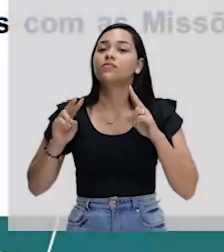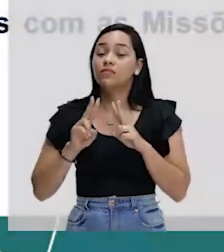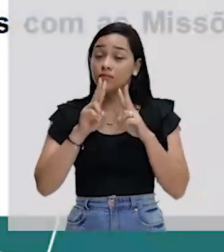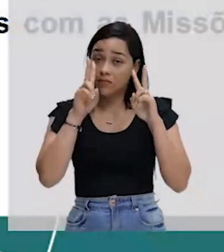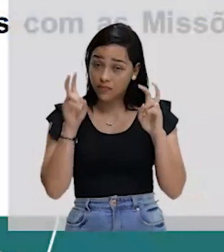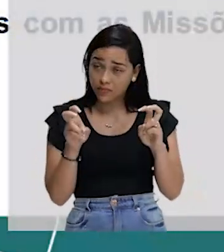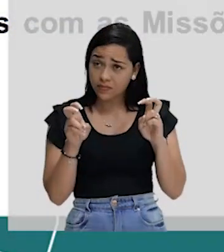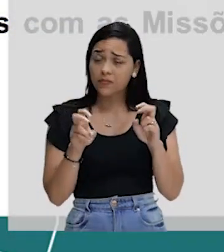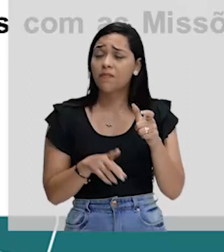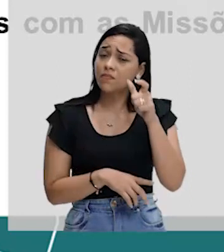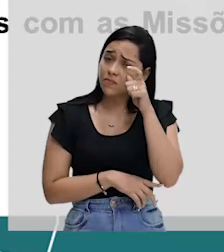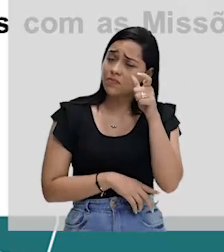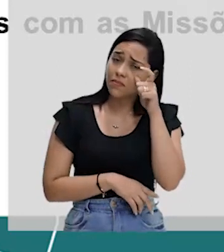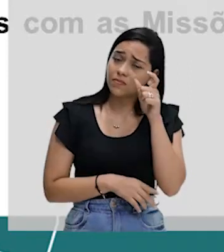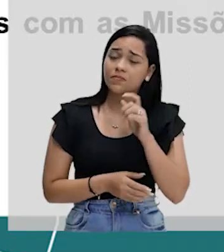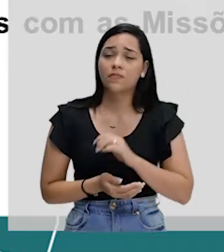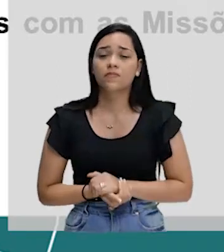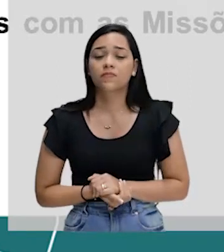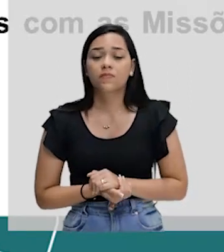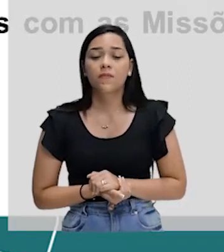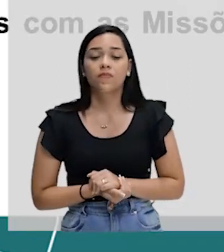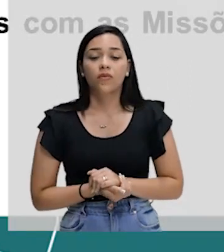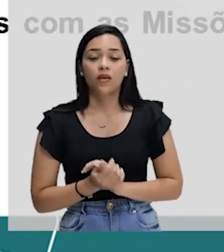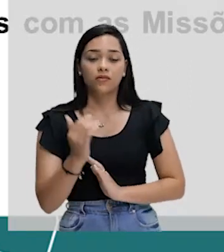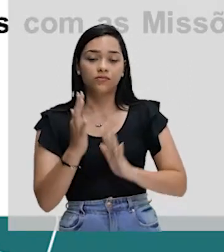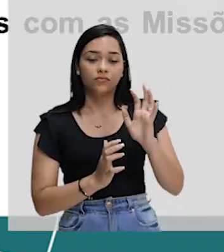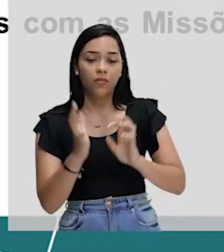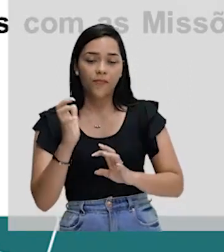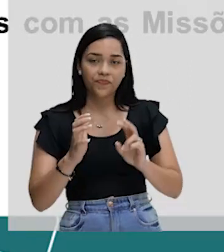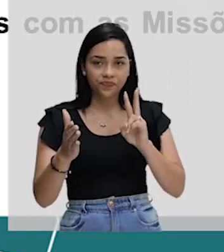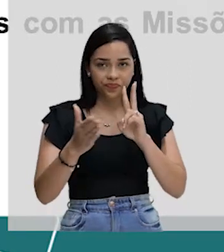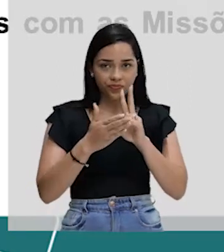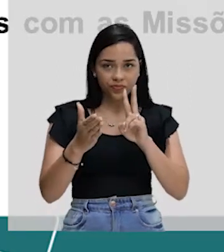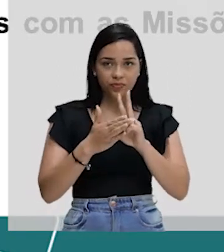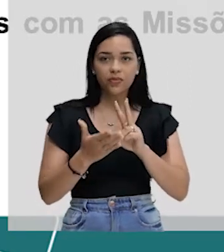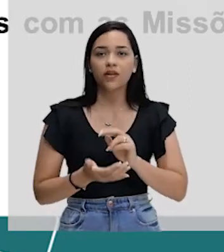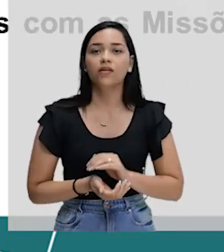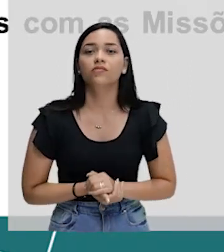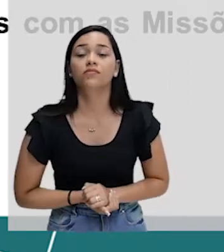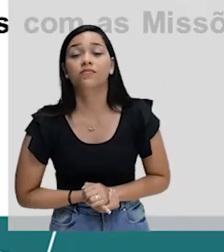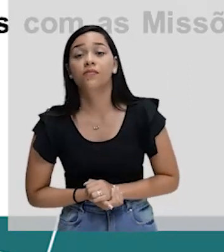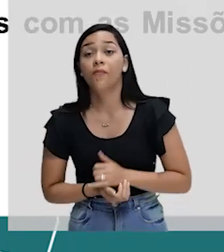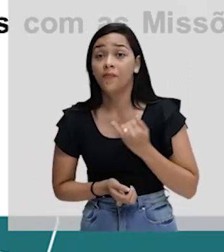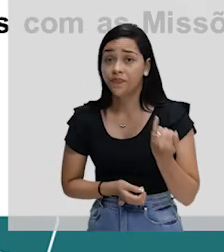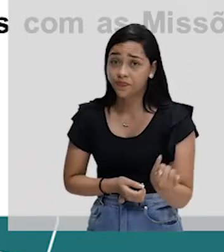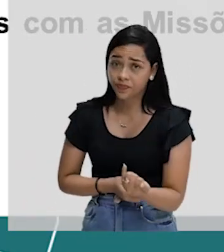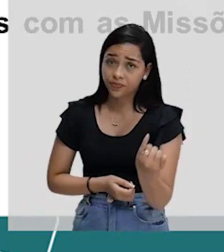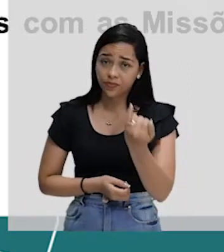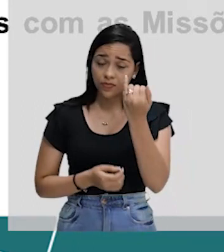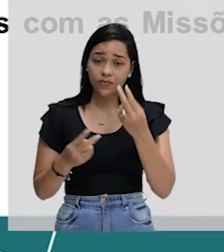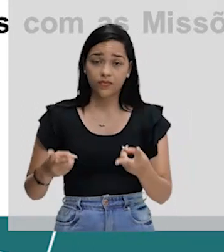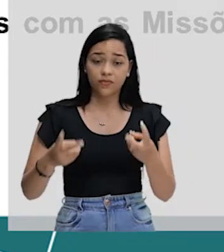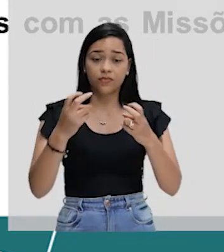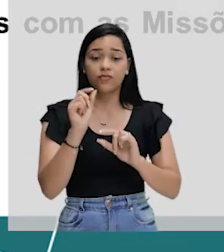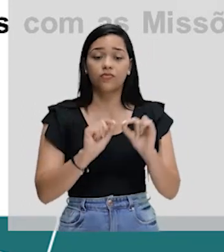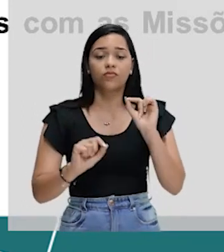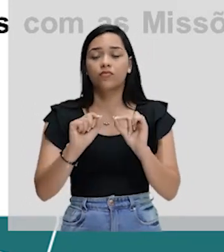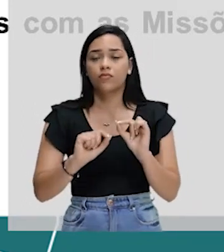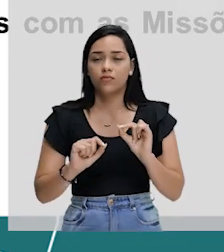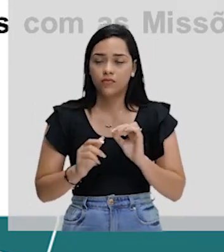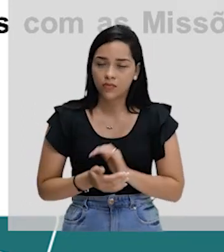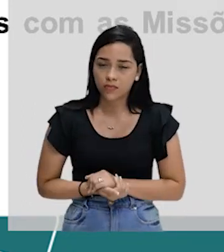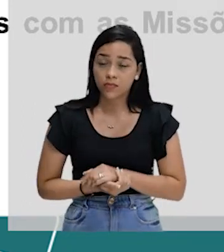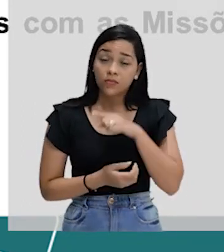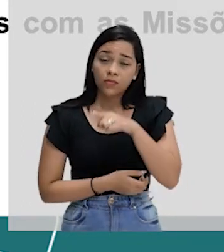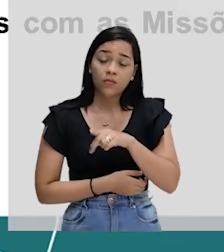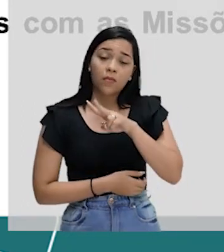temática interessantíssima, guerras indígenas. É importante observar que, genericamente,